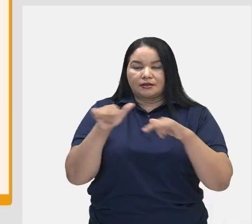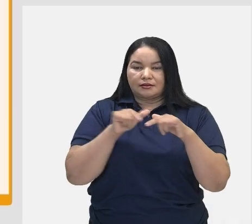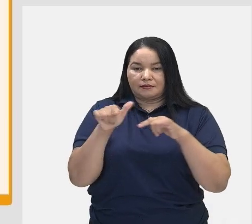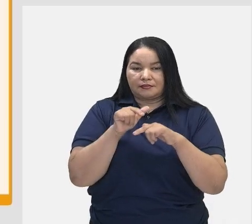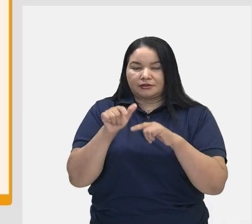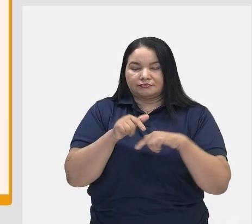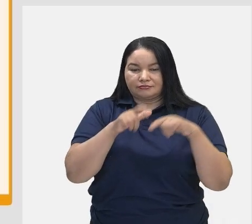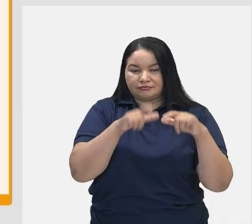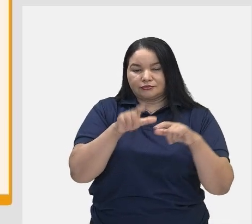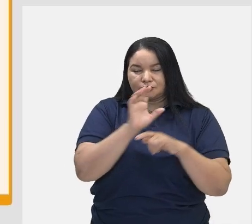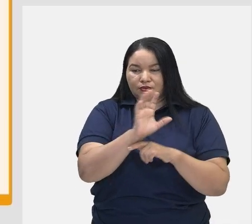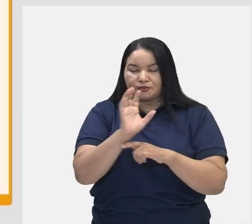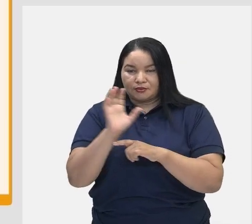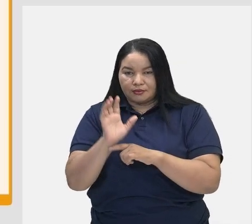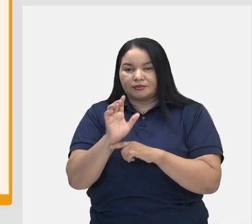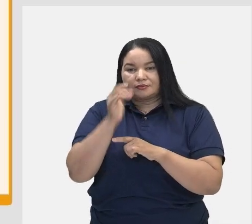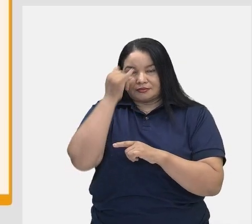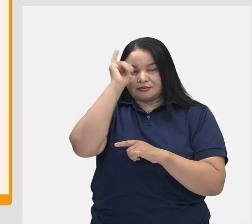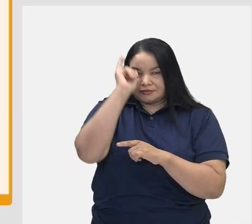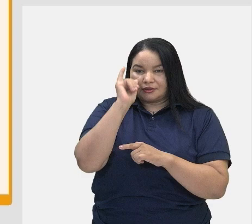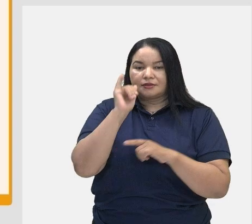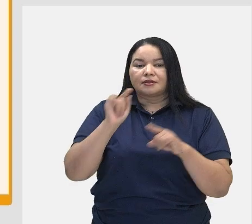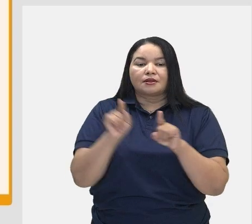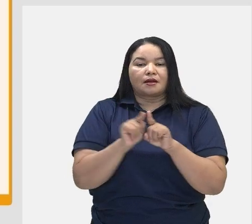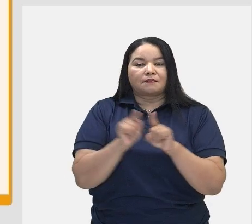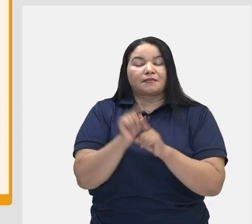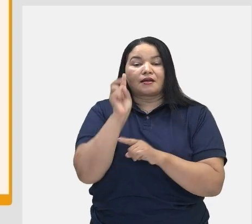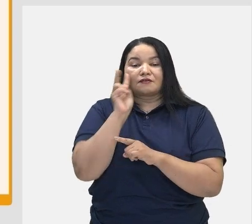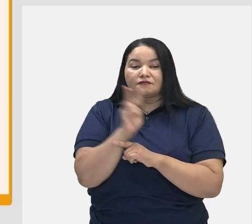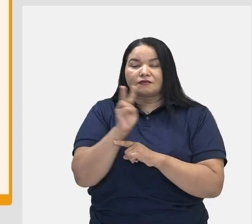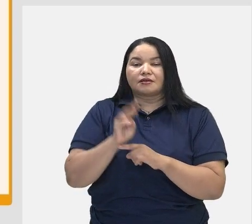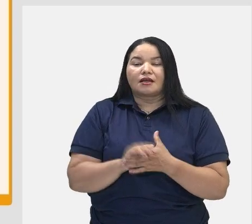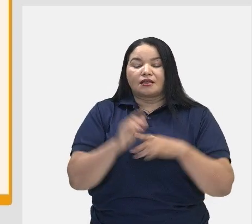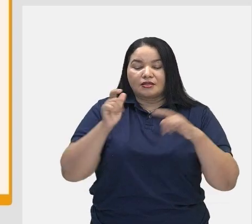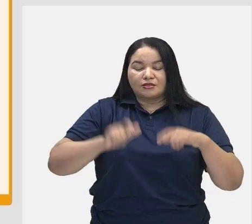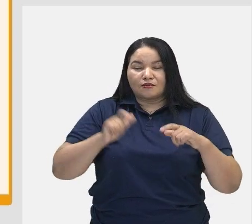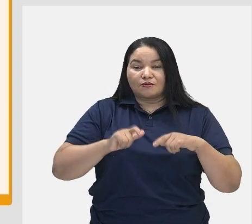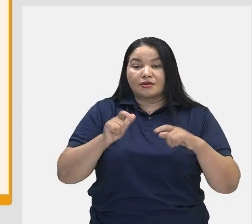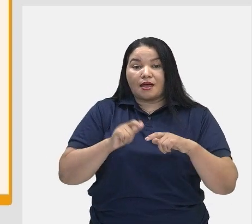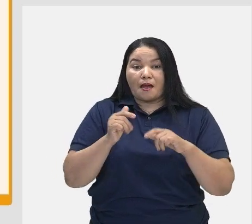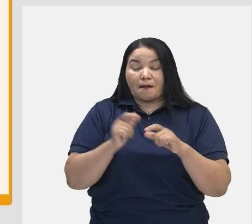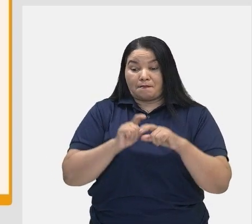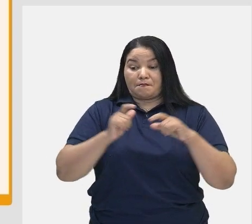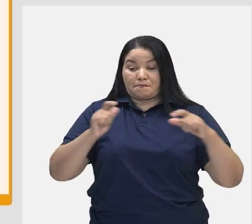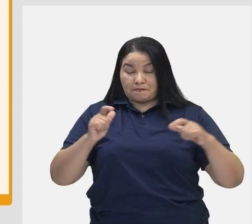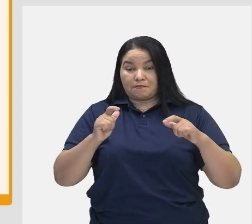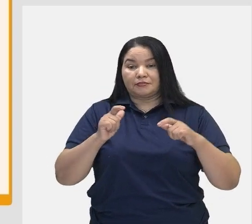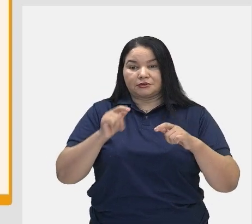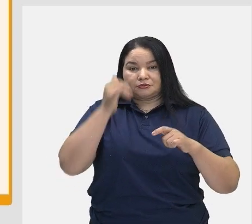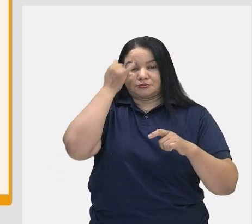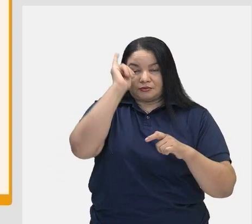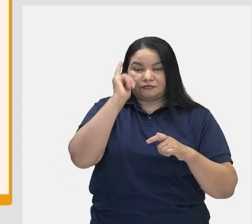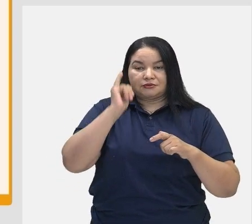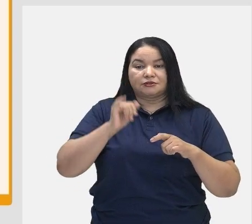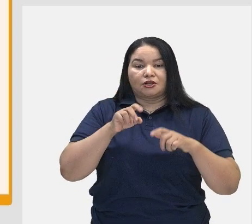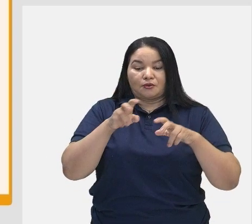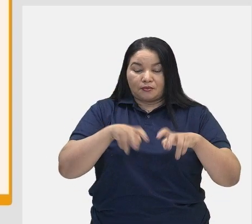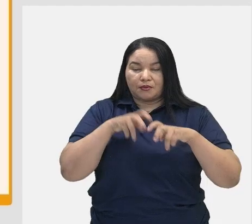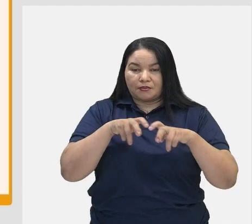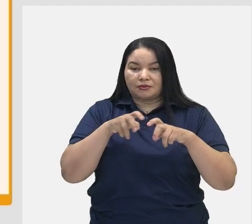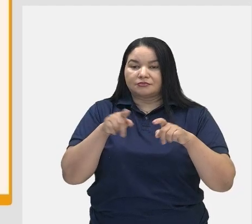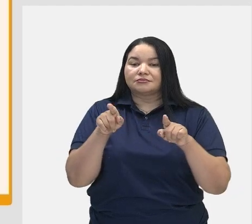não é verdade? Então, a gente verifica aí qual é a região que mais tem esse efetivo de bovinos, né? Em que a pecuária